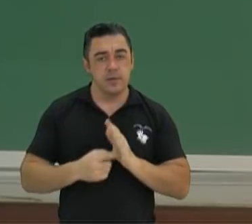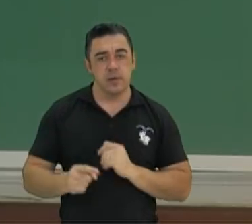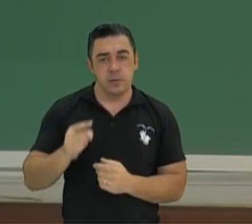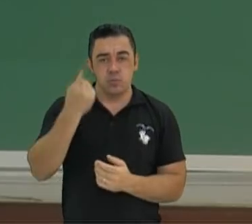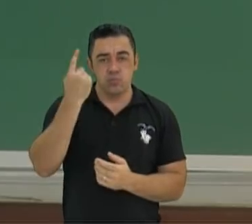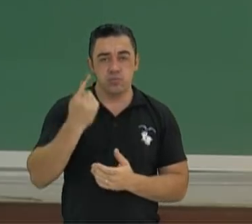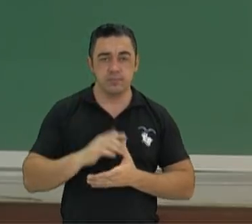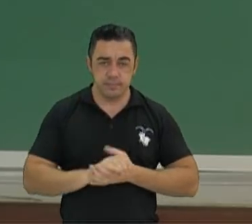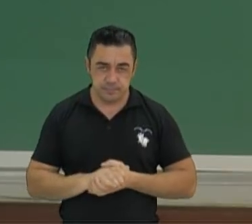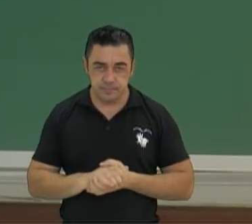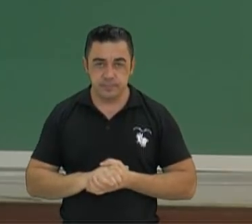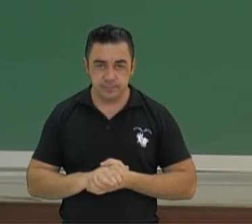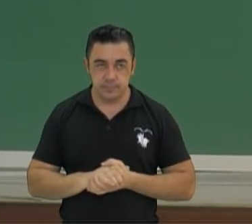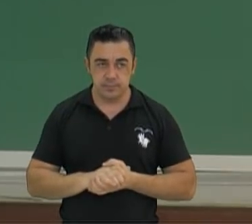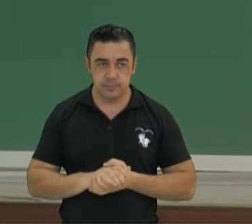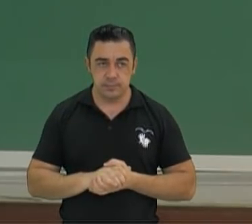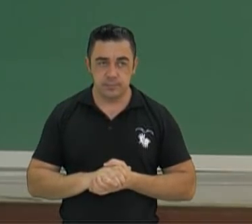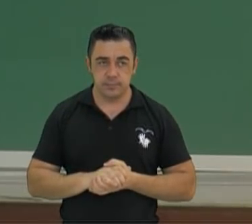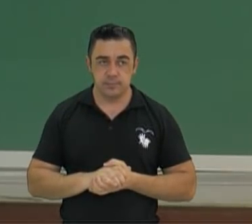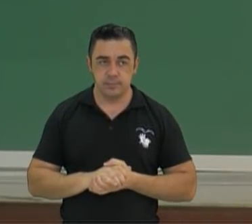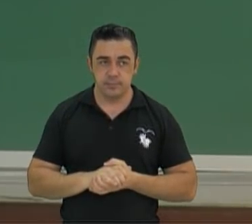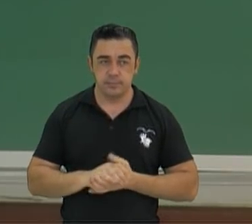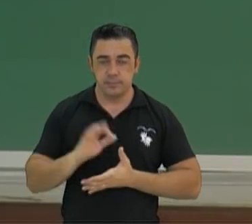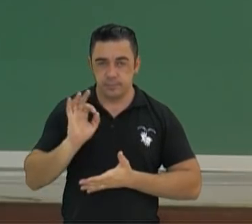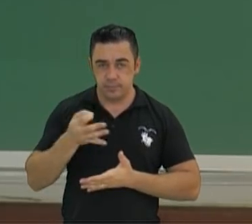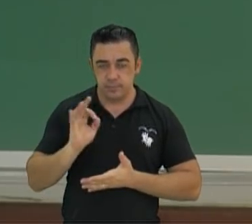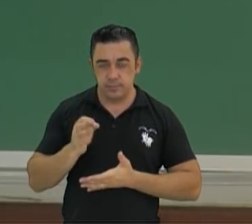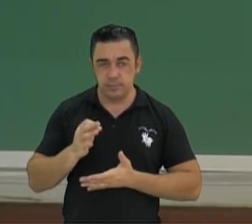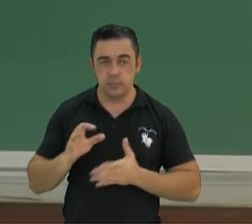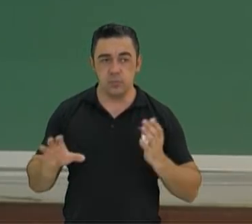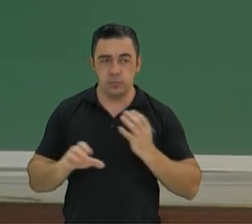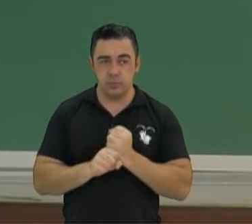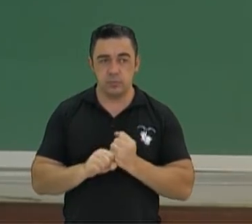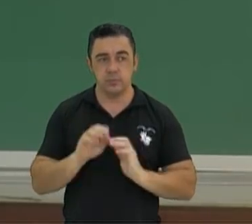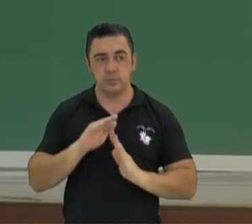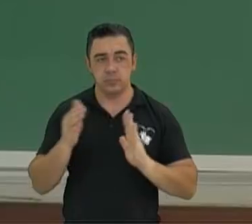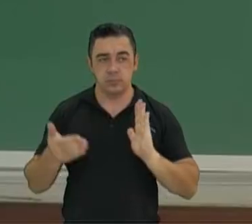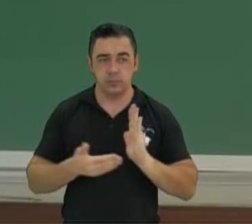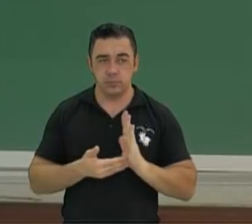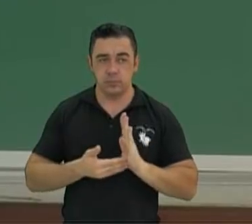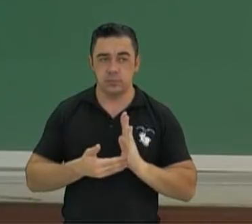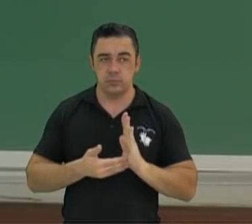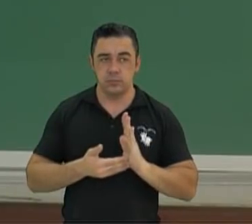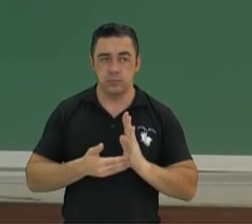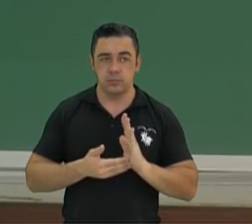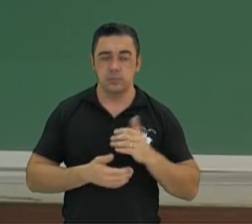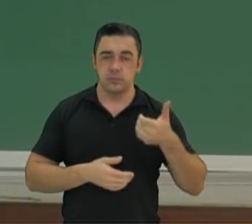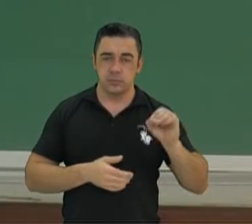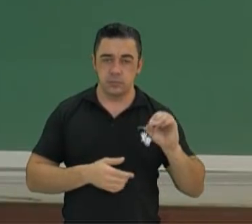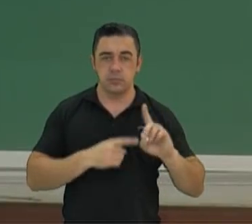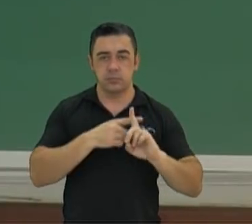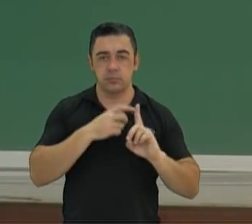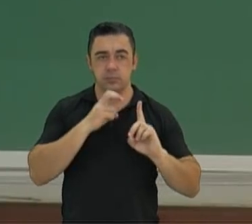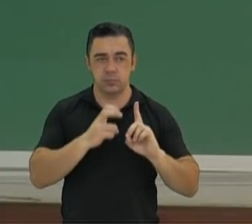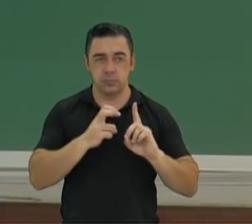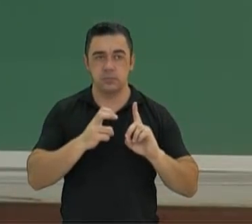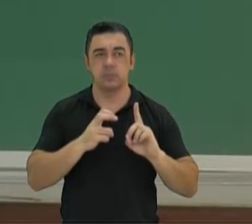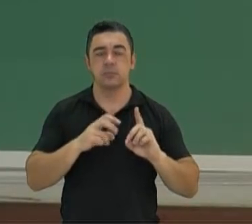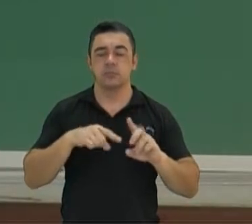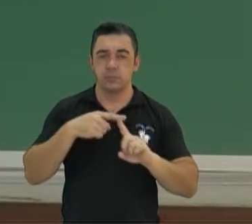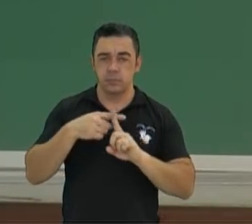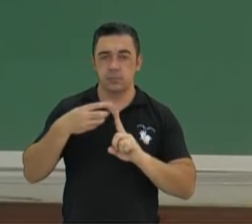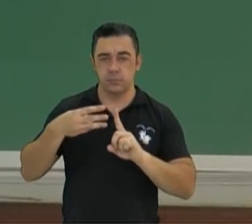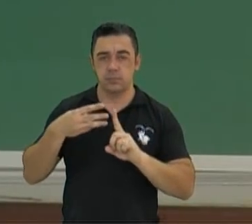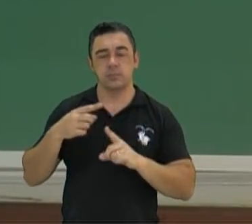de cubinho, então eu vou ter um cubinho inteiro. Somando tudo isso, quantos cubinhos eu tenho?